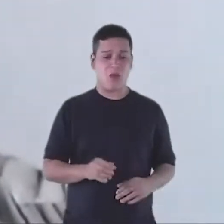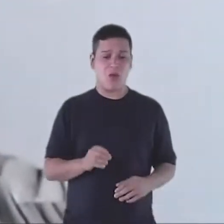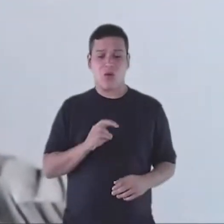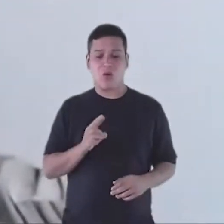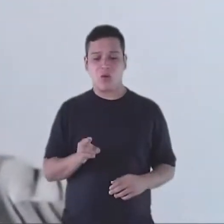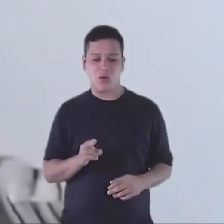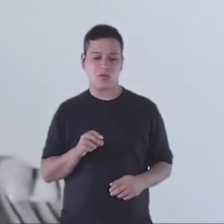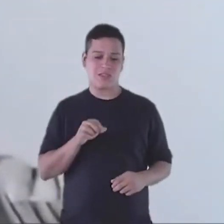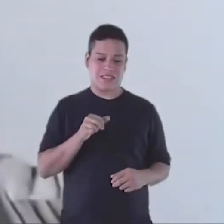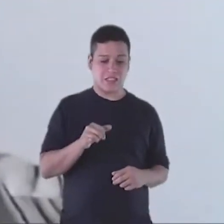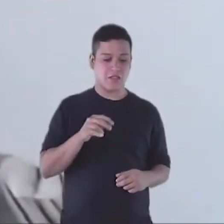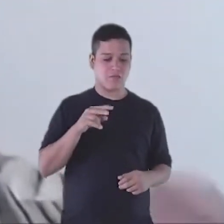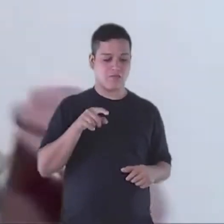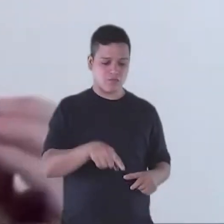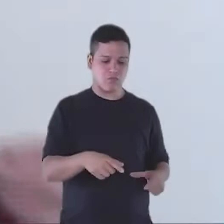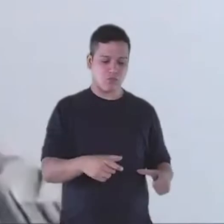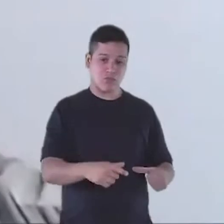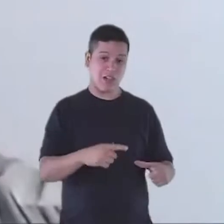de lugar,